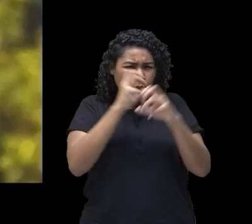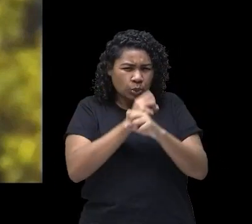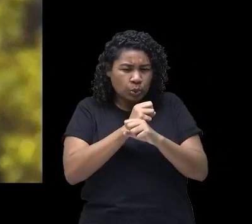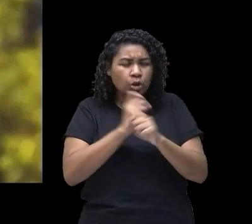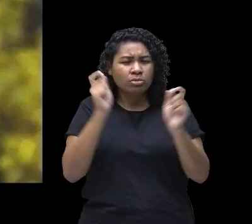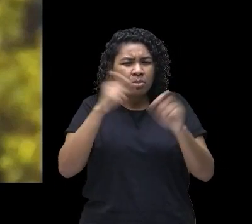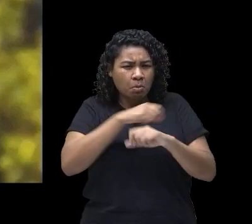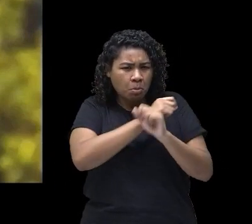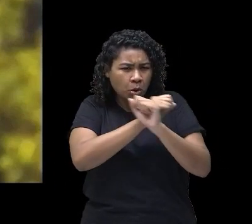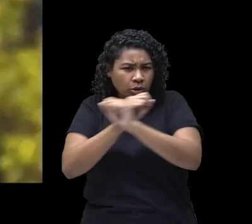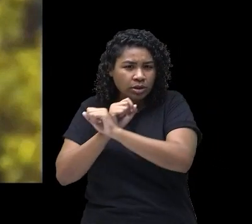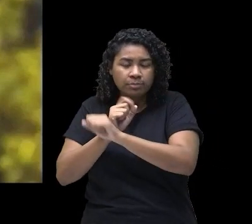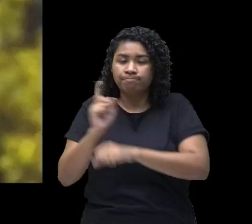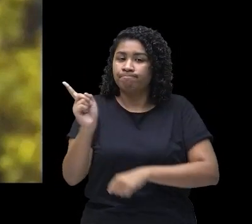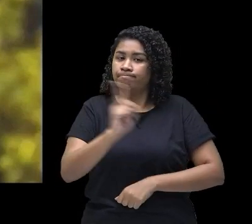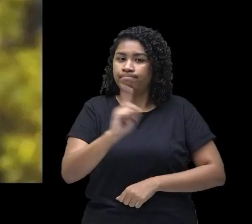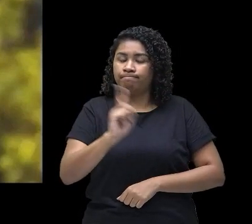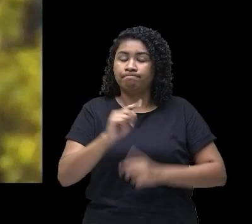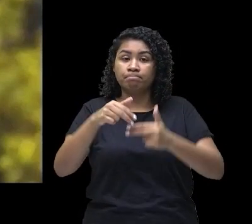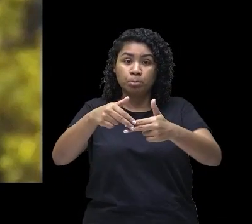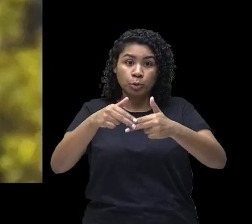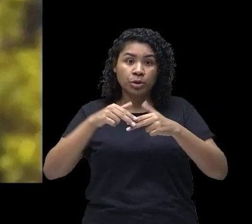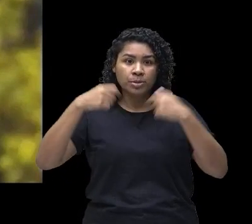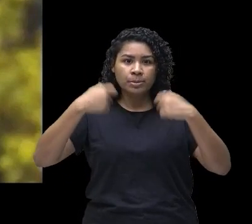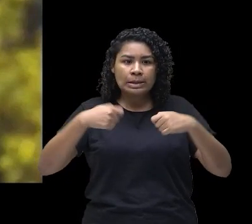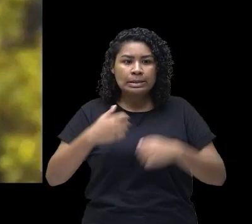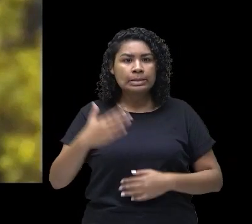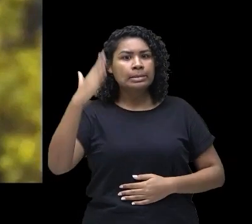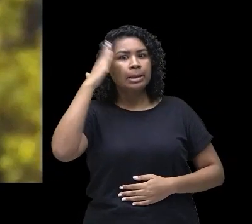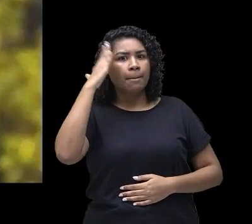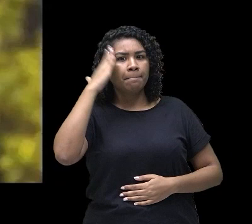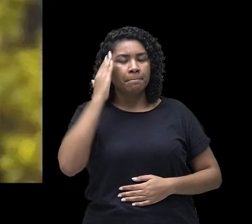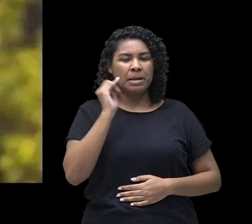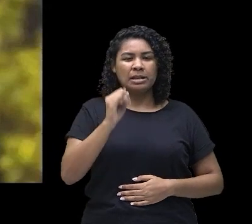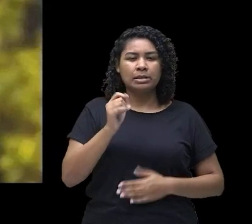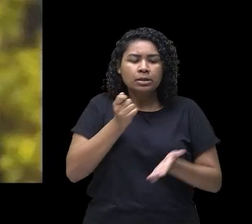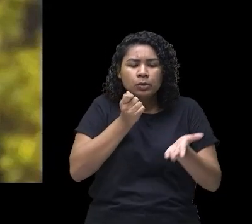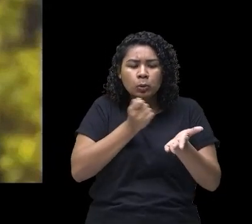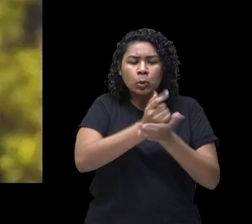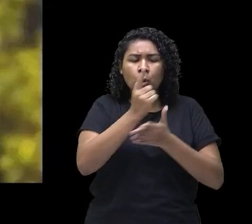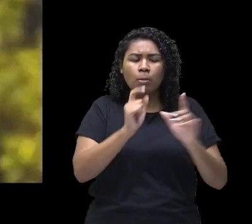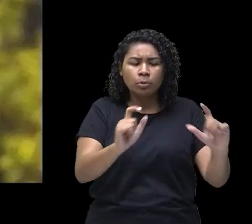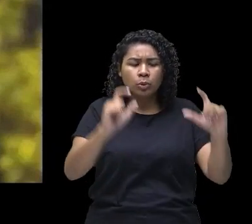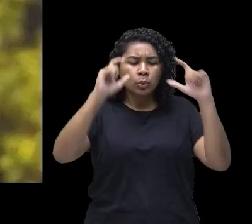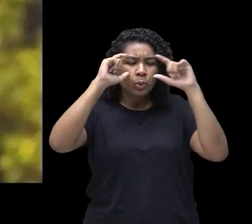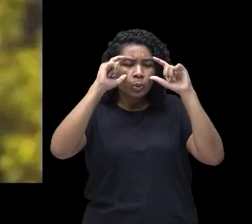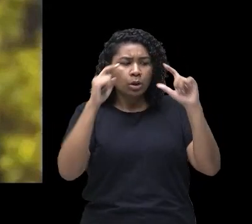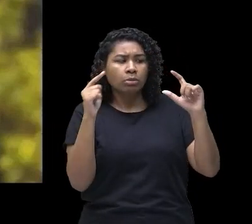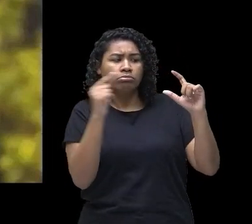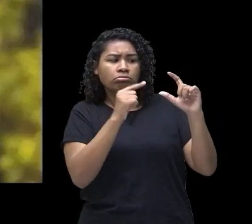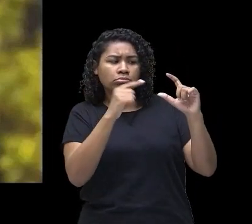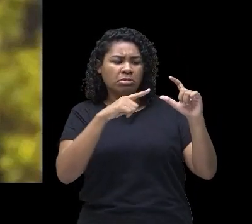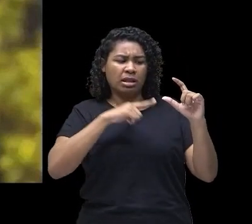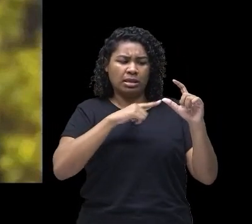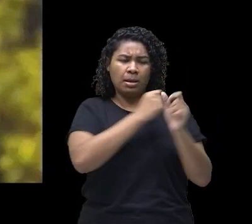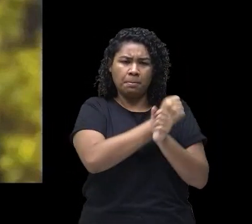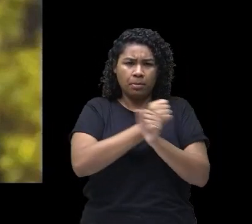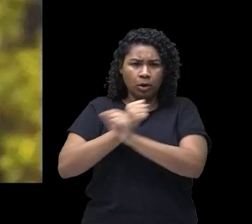nós sempre temos que verificar se os óculos que nós estamos comprando têm ou não esse tipo de